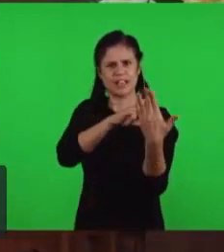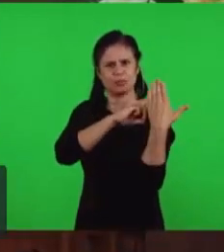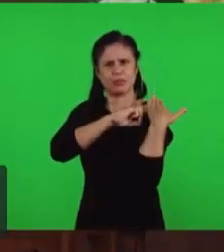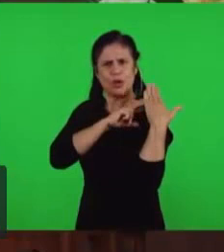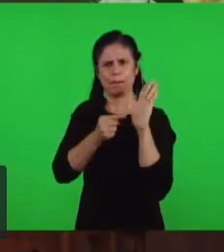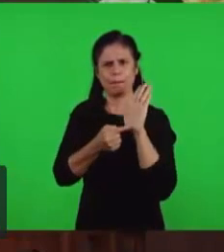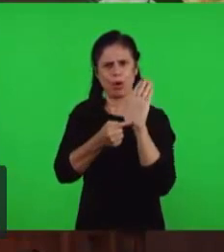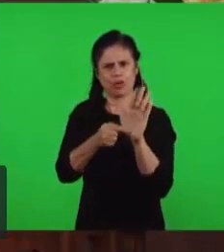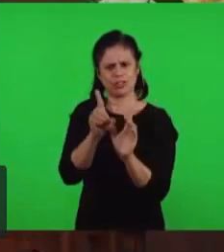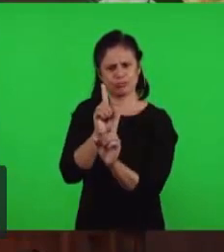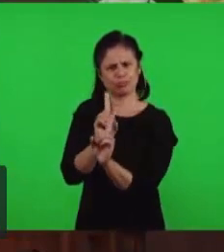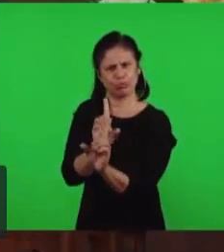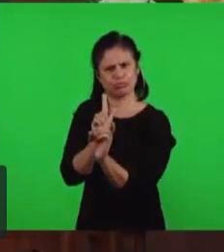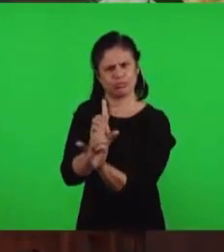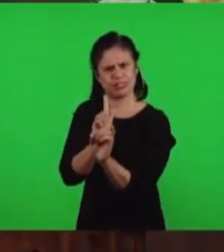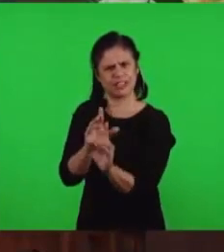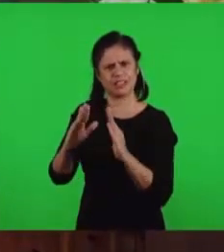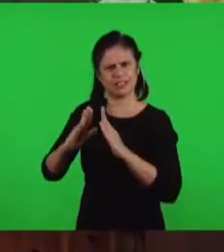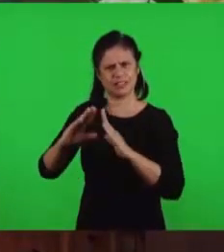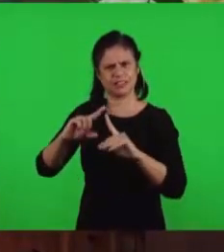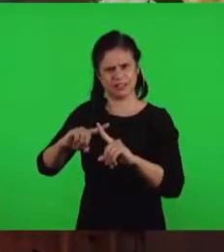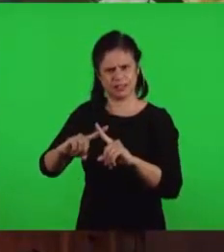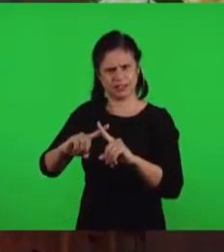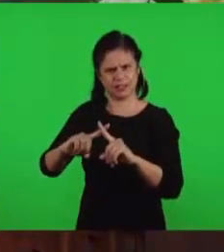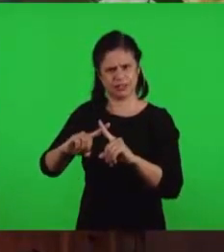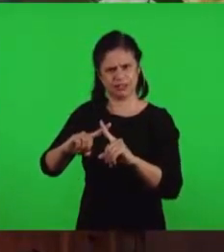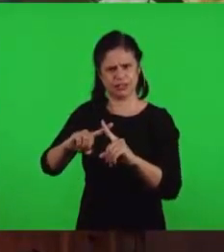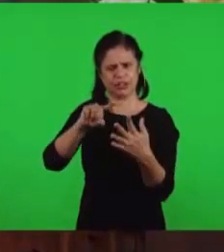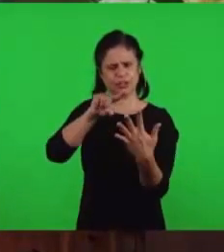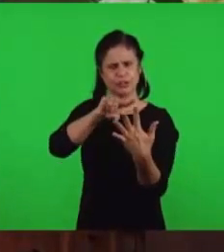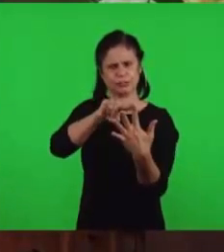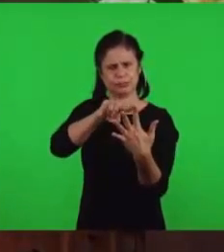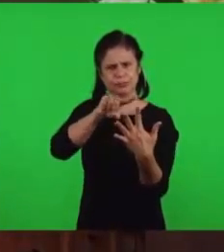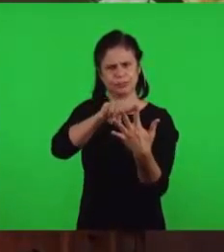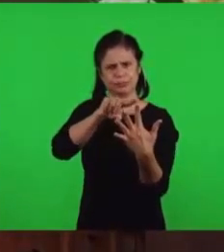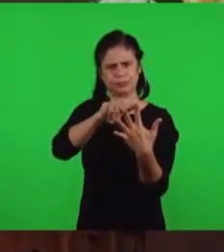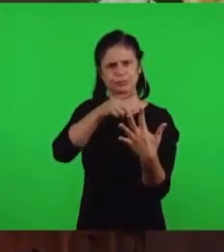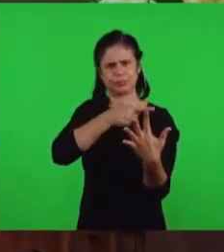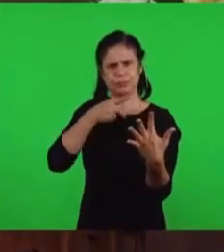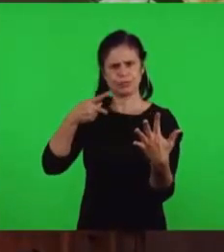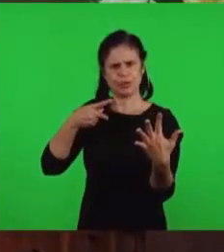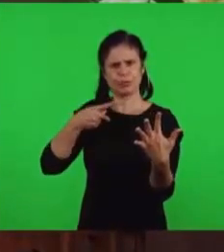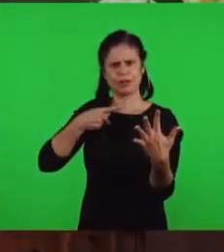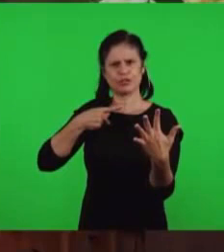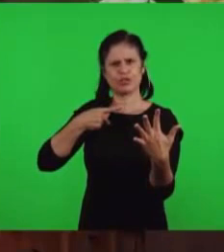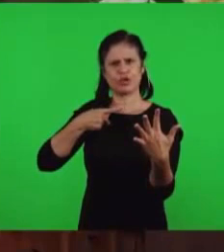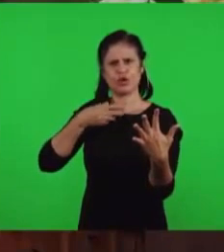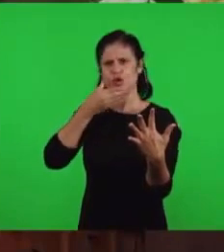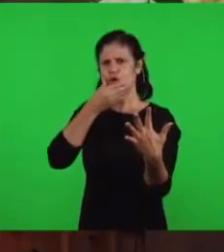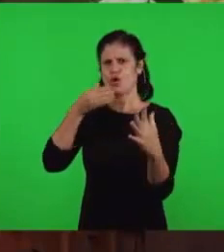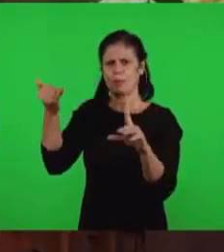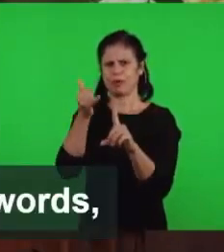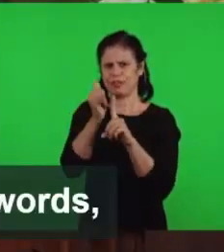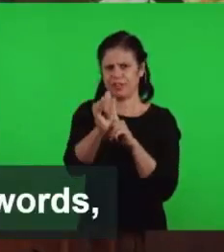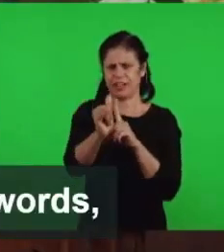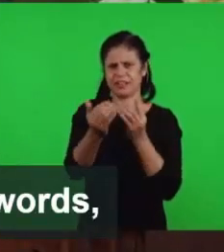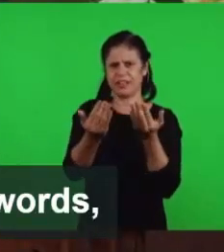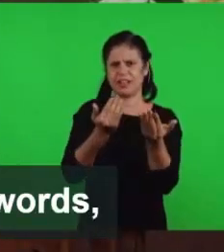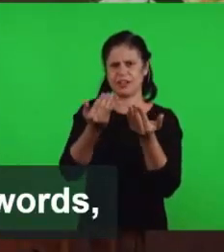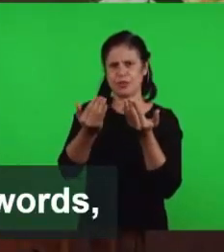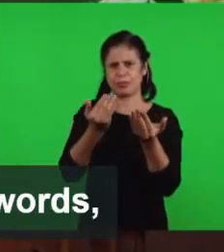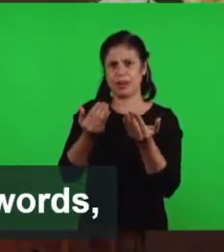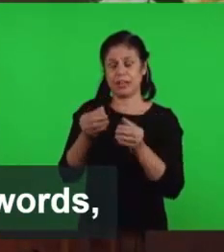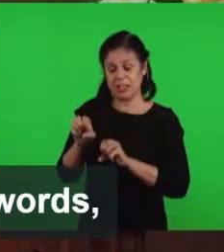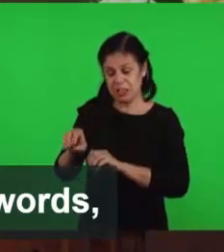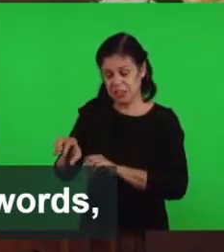igreja vai caminhar ele quem está recebendo da parte do Senhor o rumo que a igreja